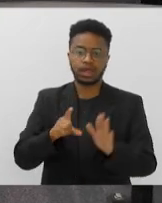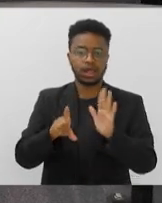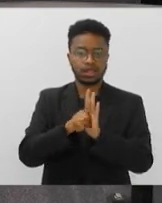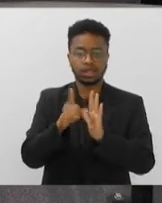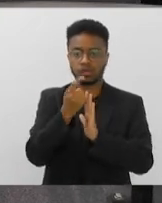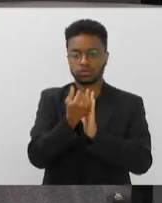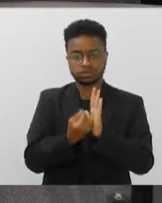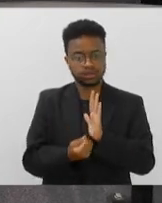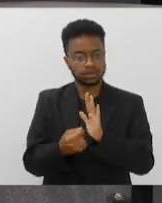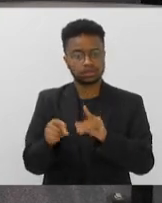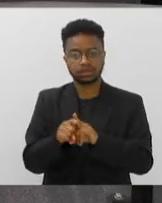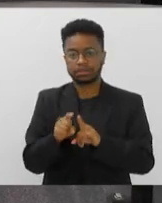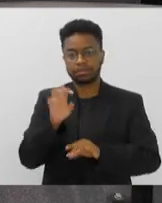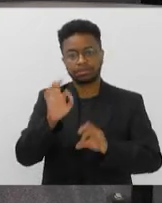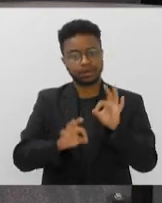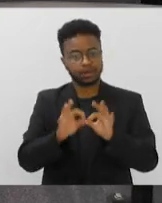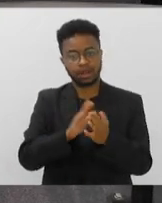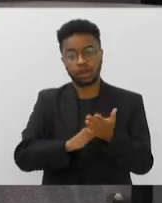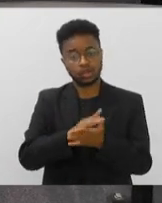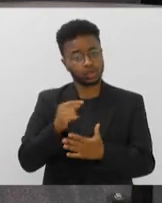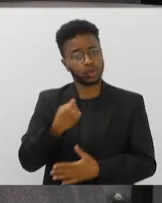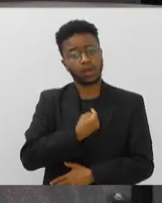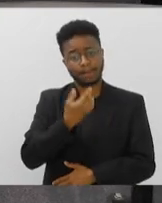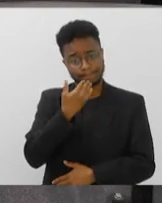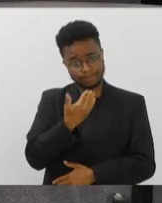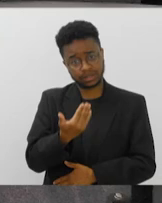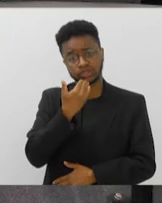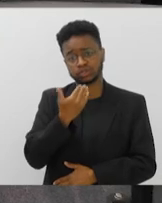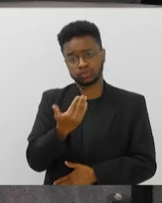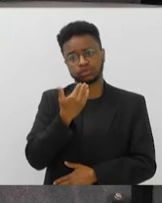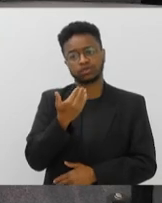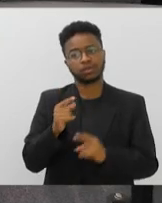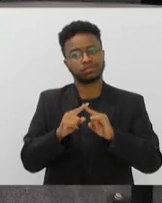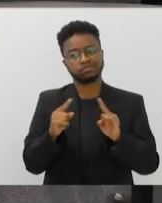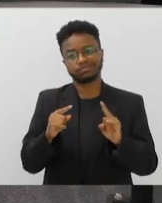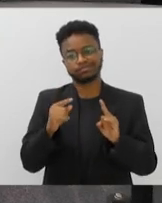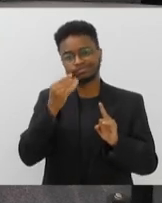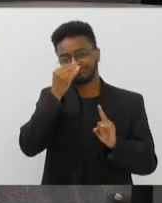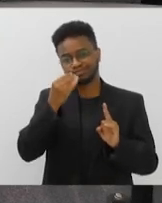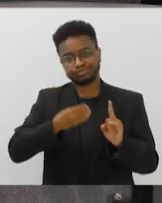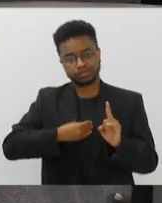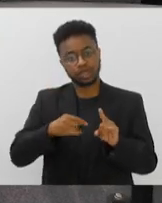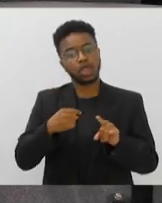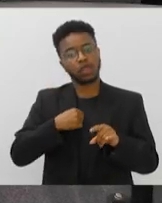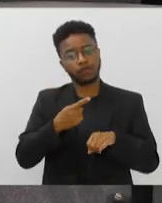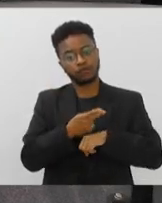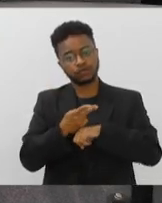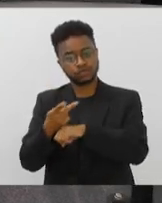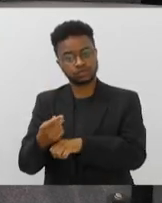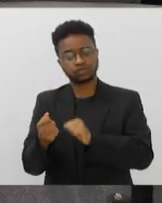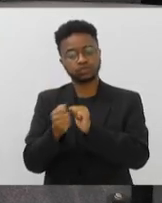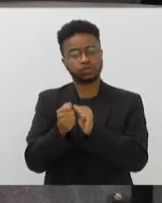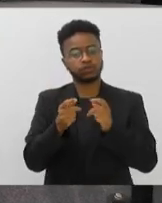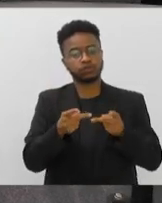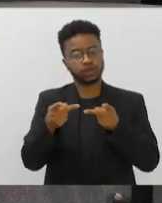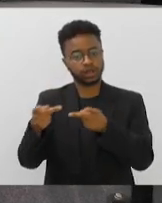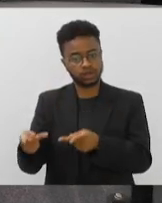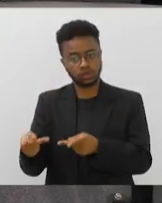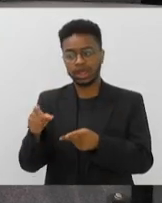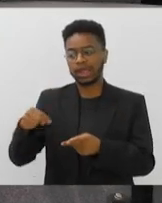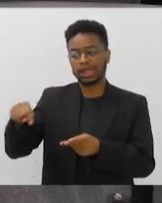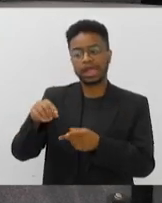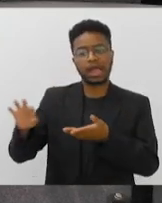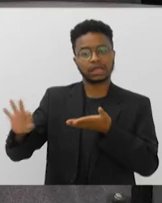planejamentos apesar das solicitações apesar das solicitações apesar de eu ir lá com os vereadores eles assinaram o